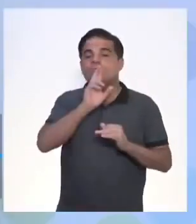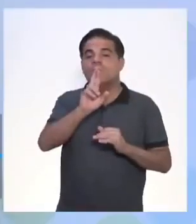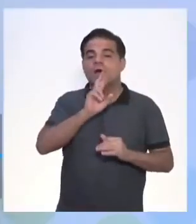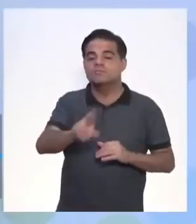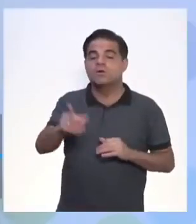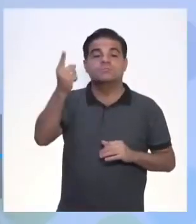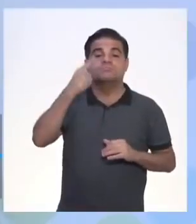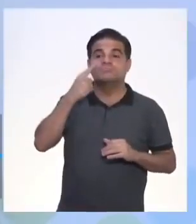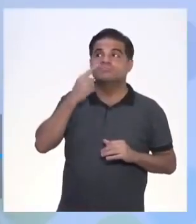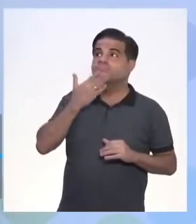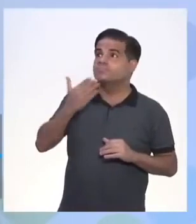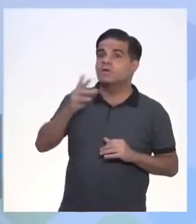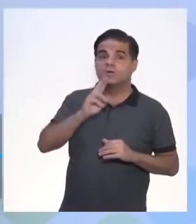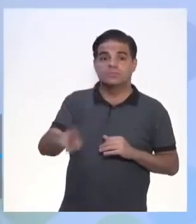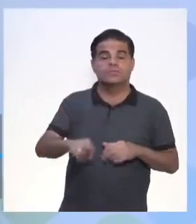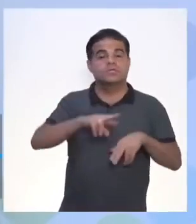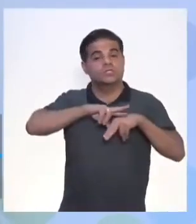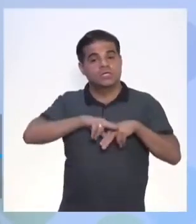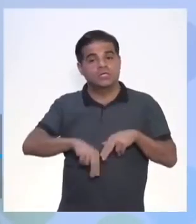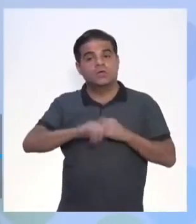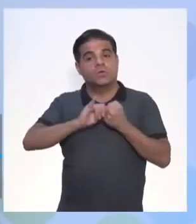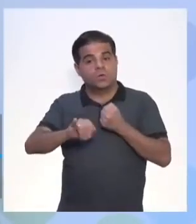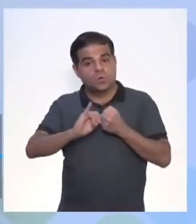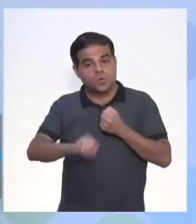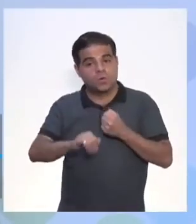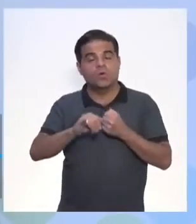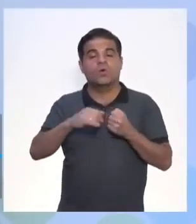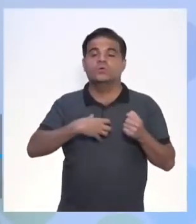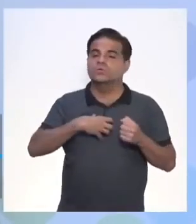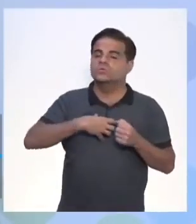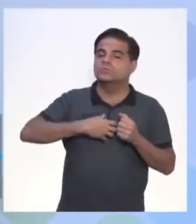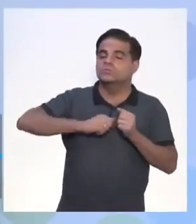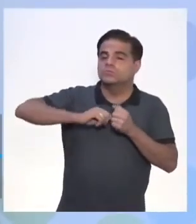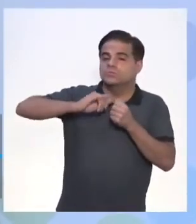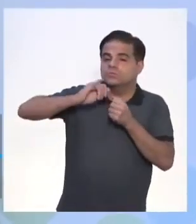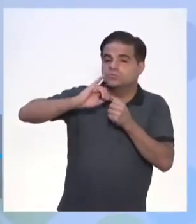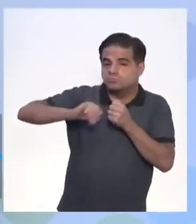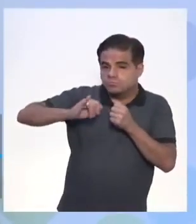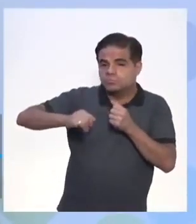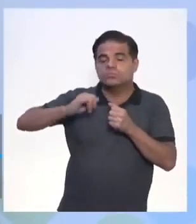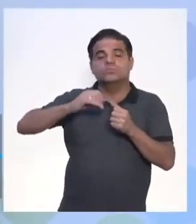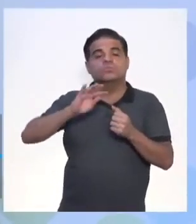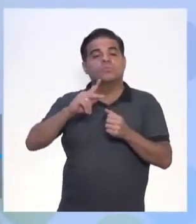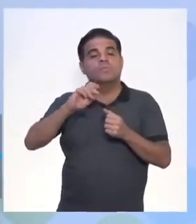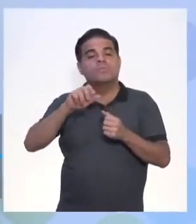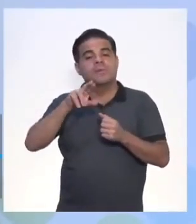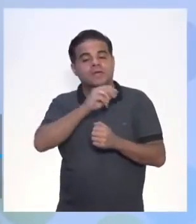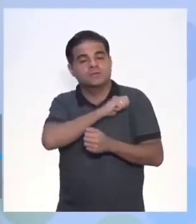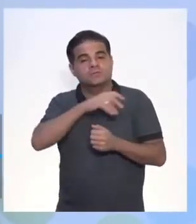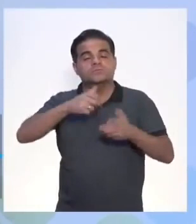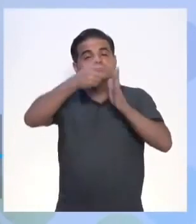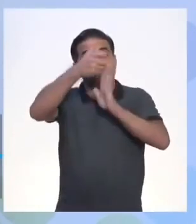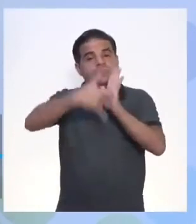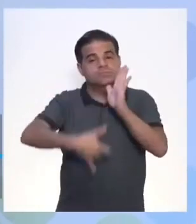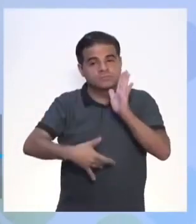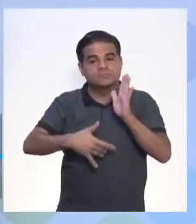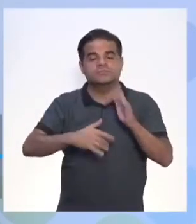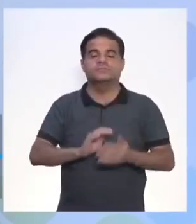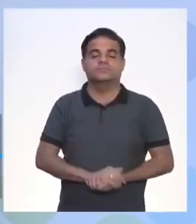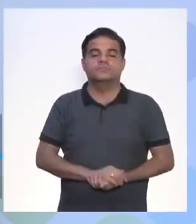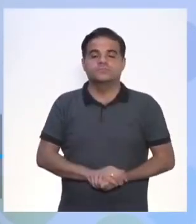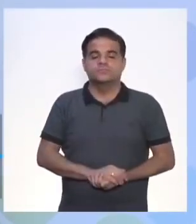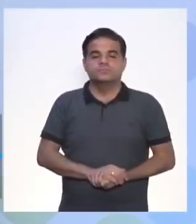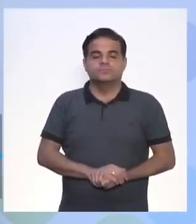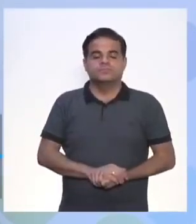Vamos. Gênero conto, tipologia narrativa. O aluno Pedro colocou descritivo.